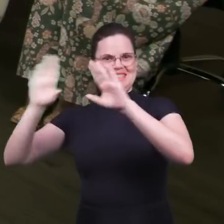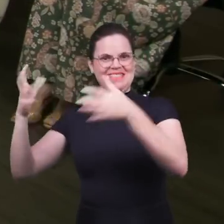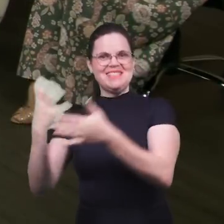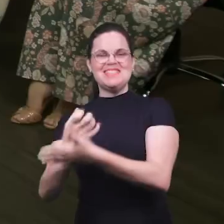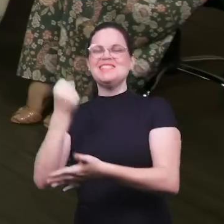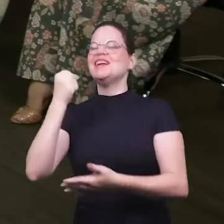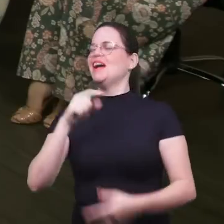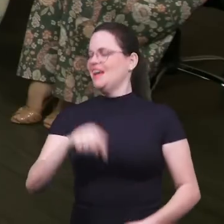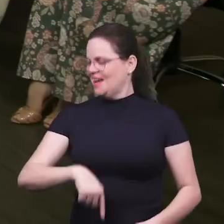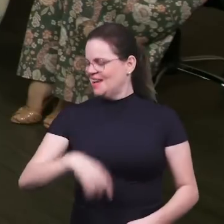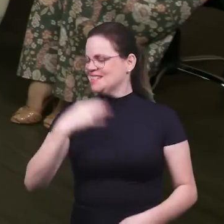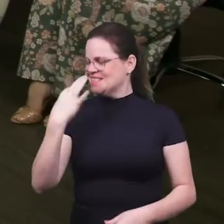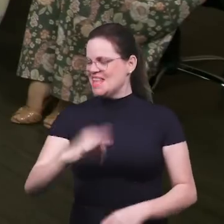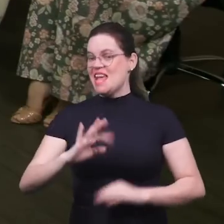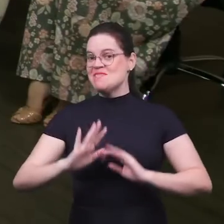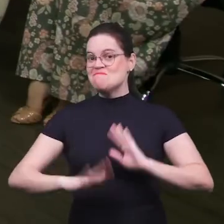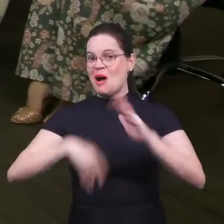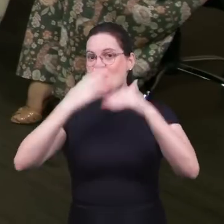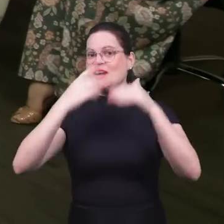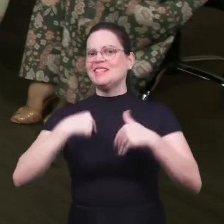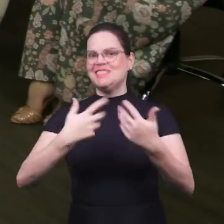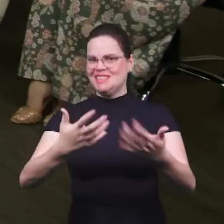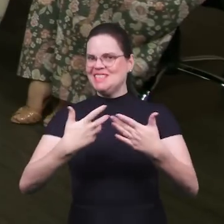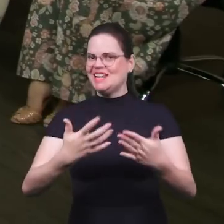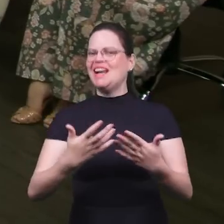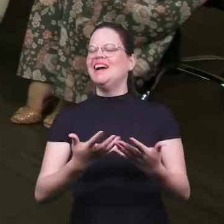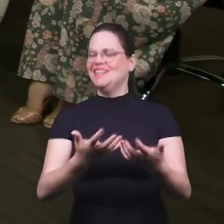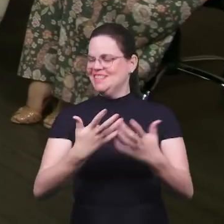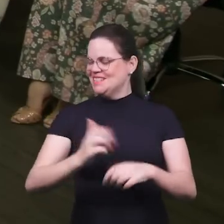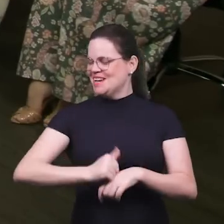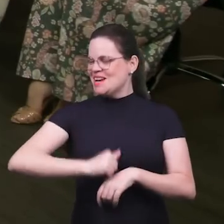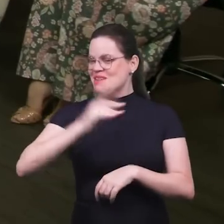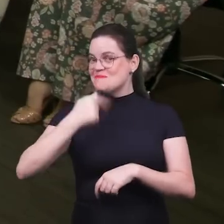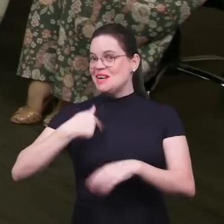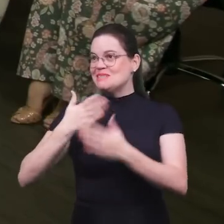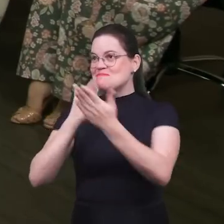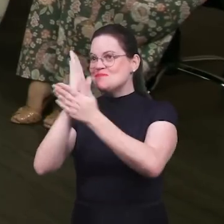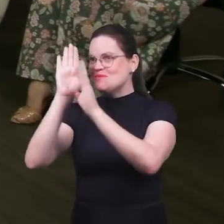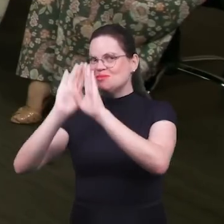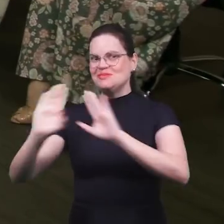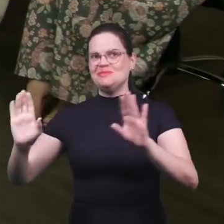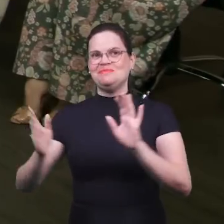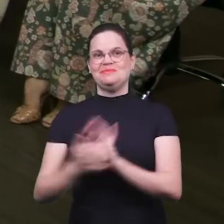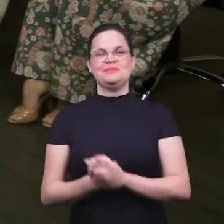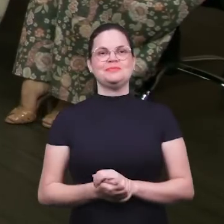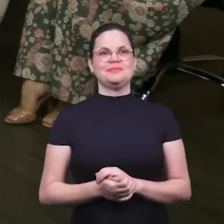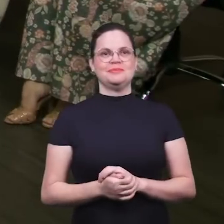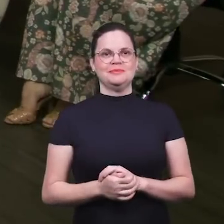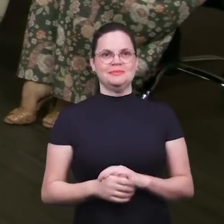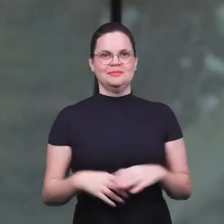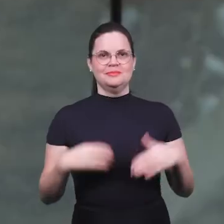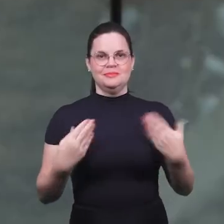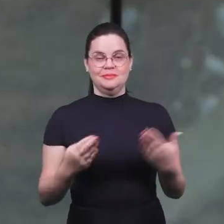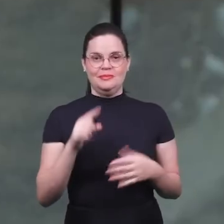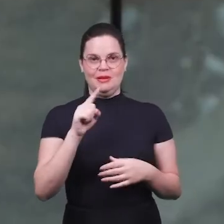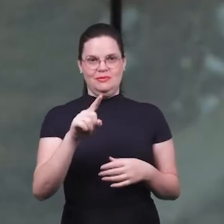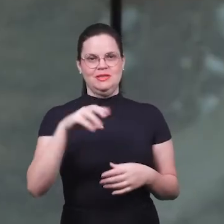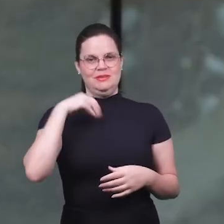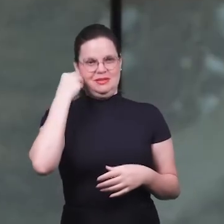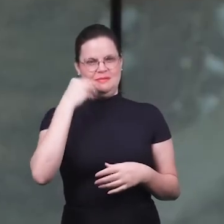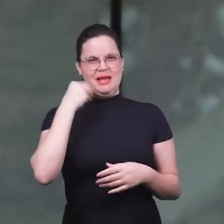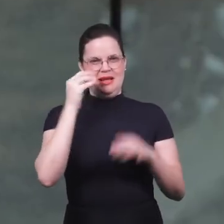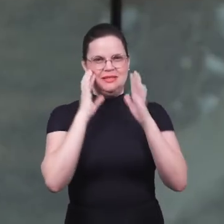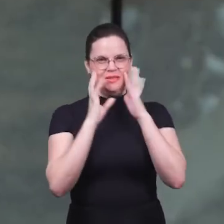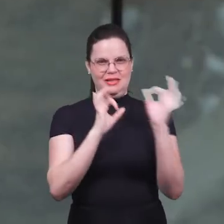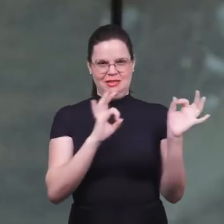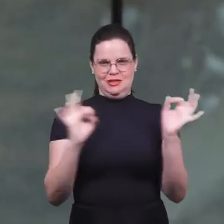verdadeiro sucesso. Exatamente. É para lá que nós estamos indo. Deixa eu dar uma palavra para você, jovem, depois dessa experiência e